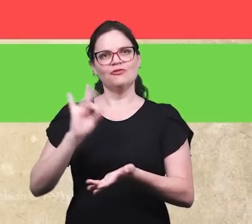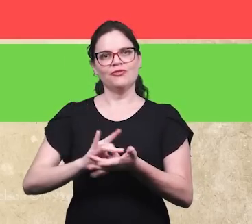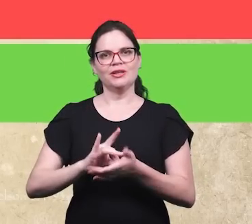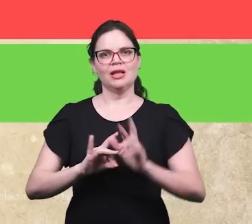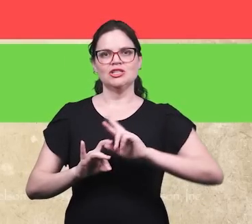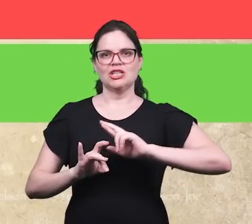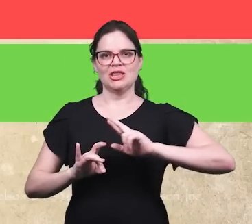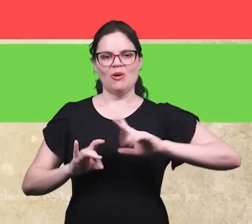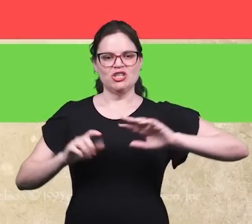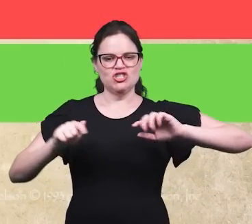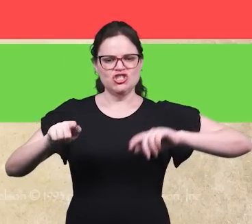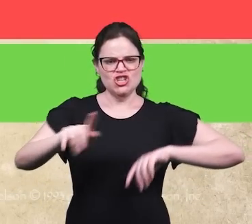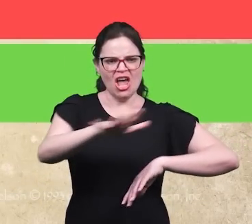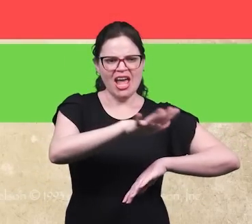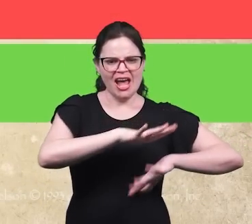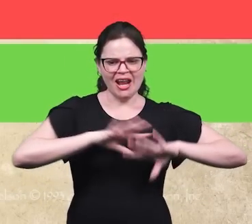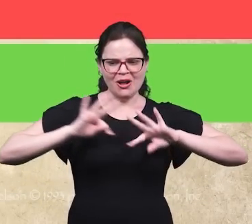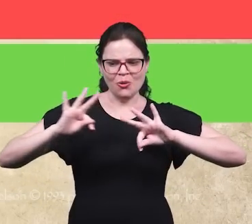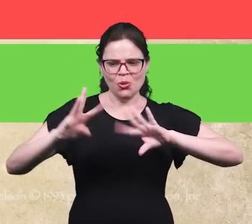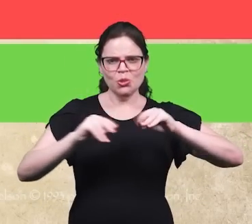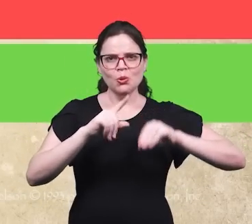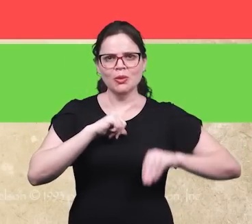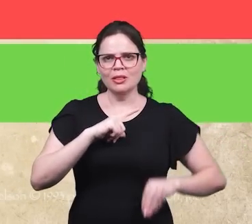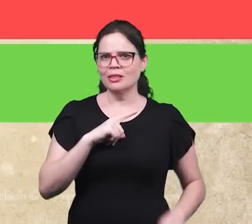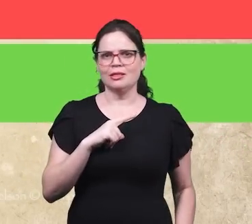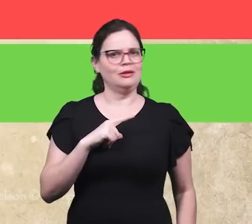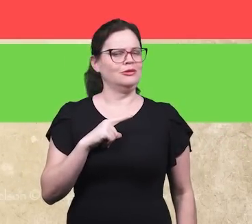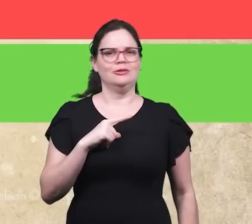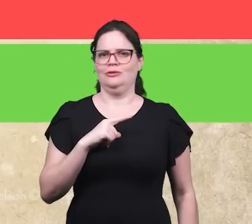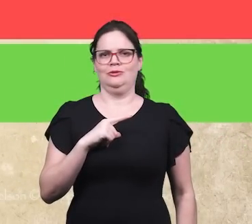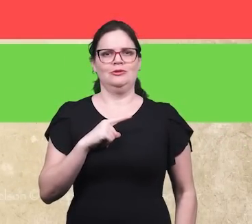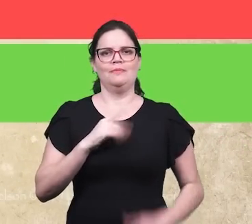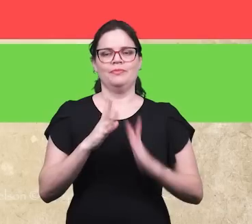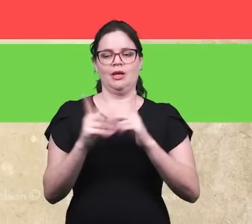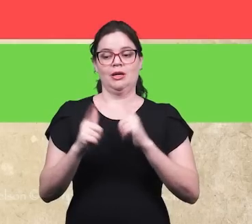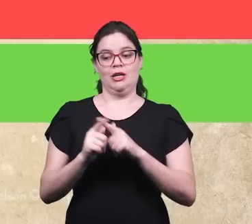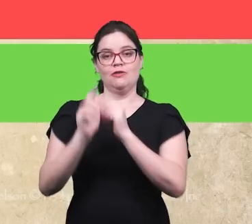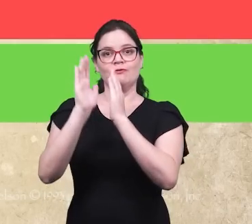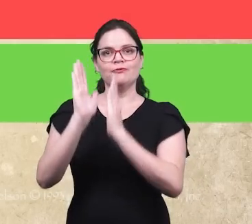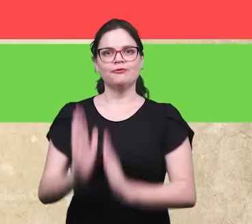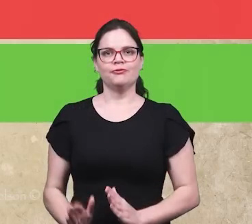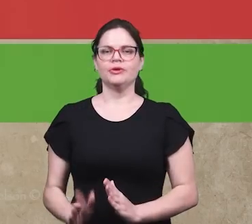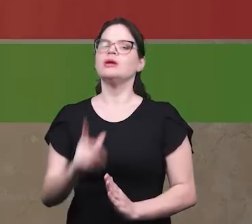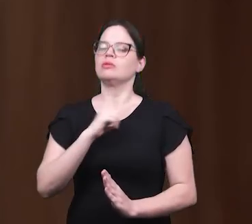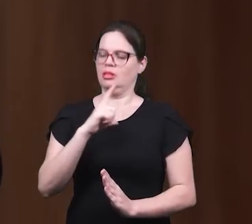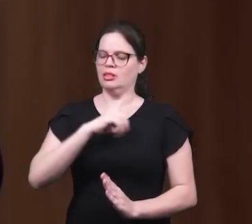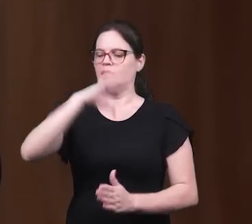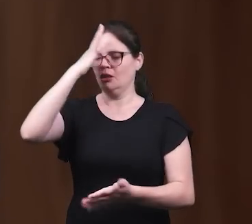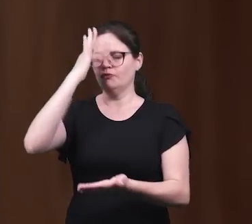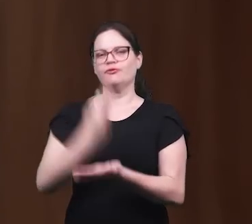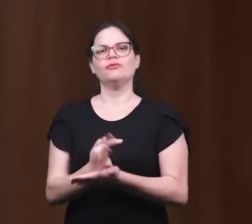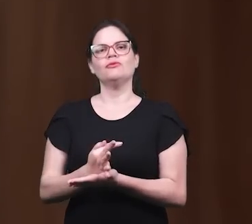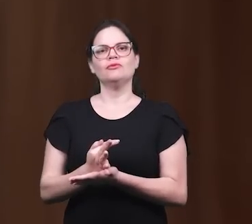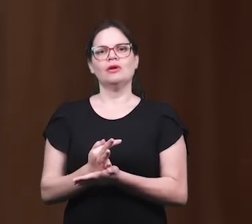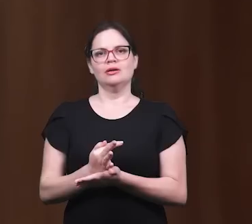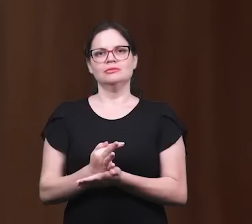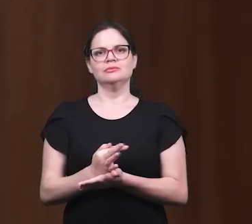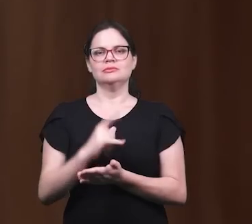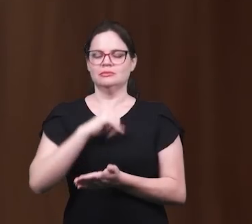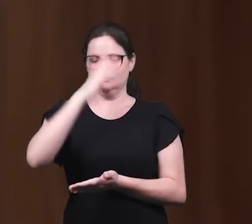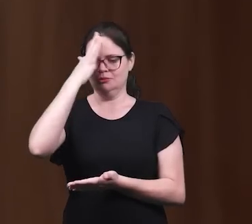todos. A igreja fiel é aquela que guarda a fé. Quando